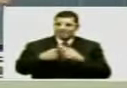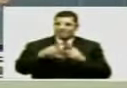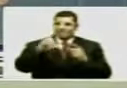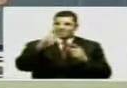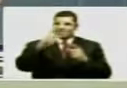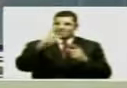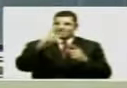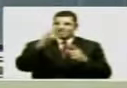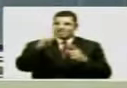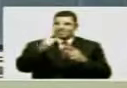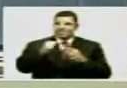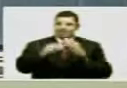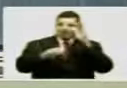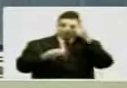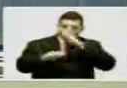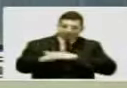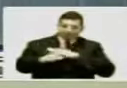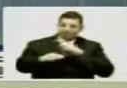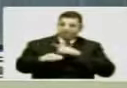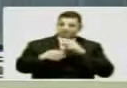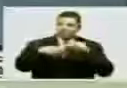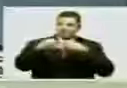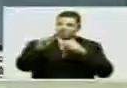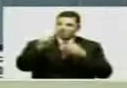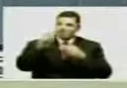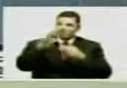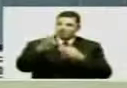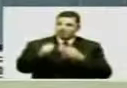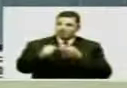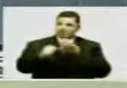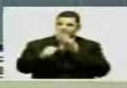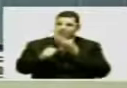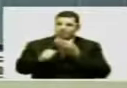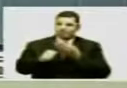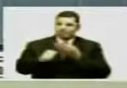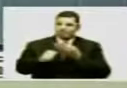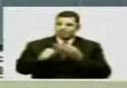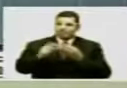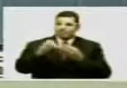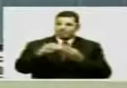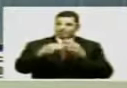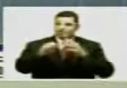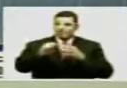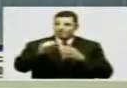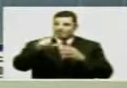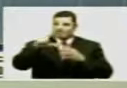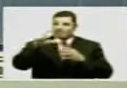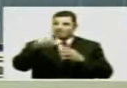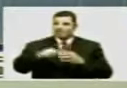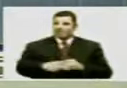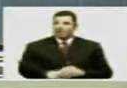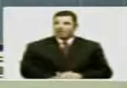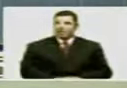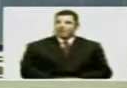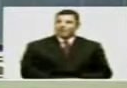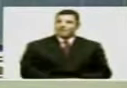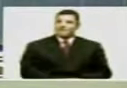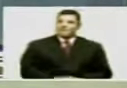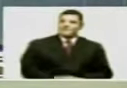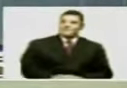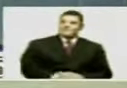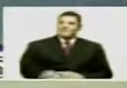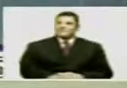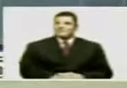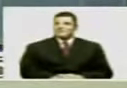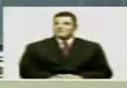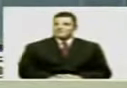tarifa muito baixa, que não arcará com seus custos, ou porque terá uma tarifa muito alta e, portanto, um